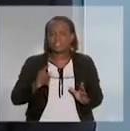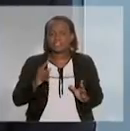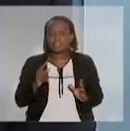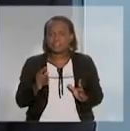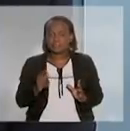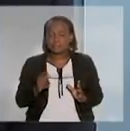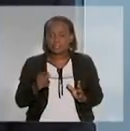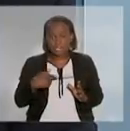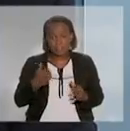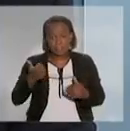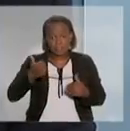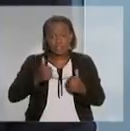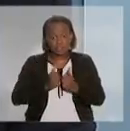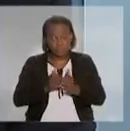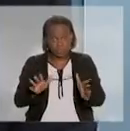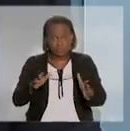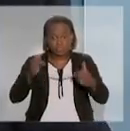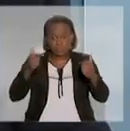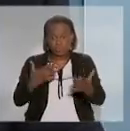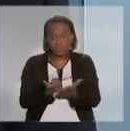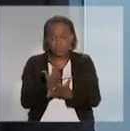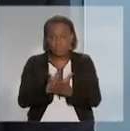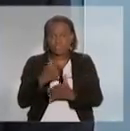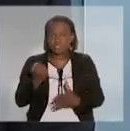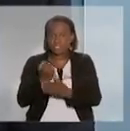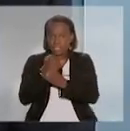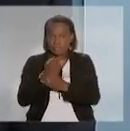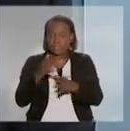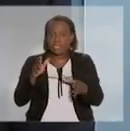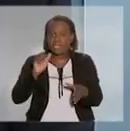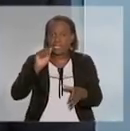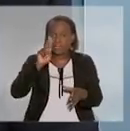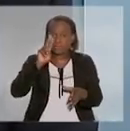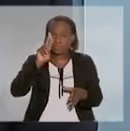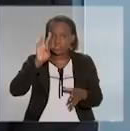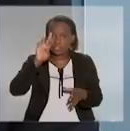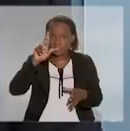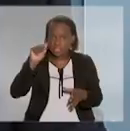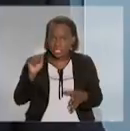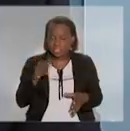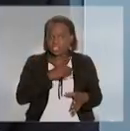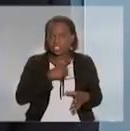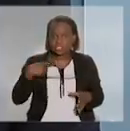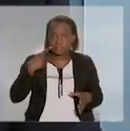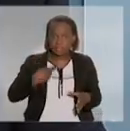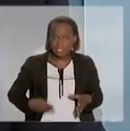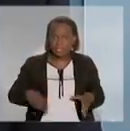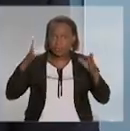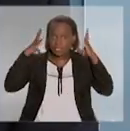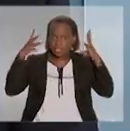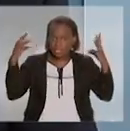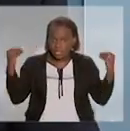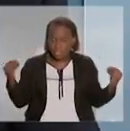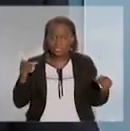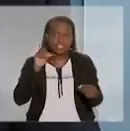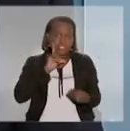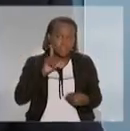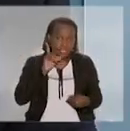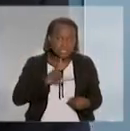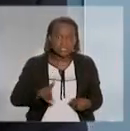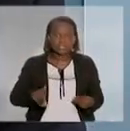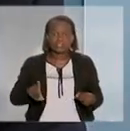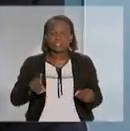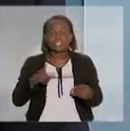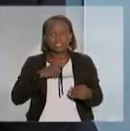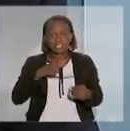diria que é um dos propulsores desse tema, compras sustentáveis, mas a Áustria, a Dinamarca, a Holanda, os